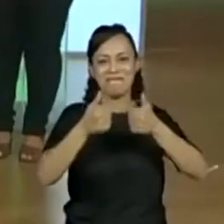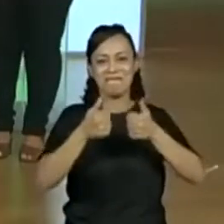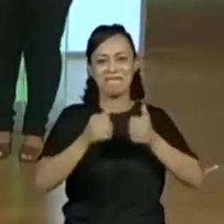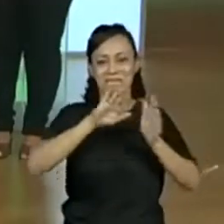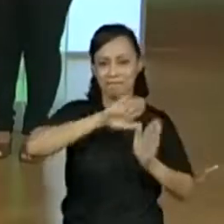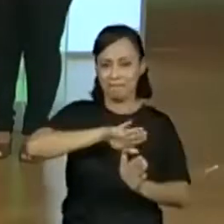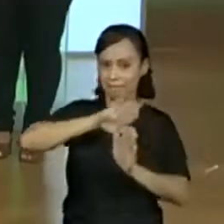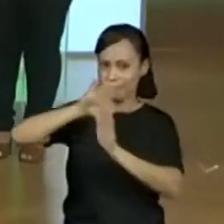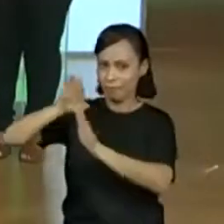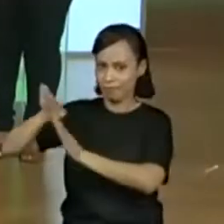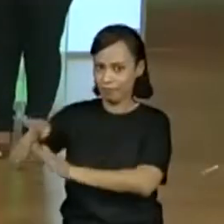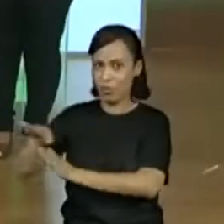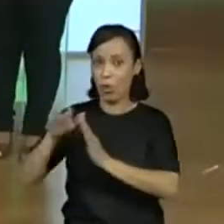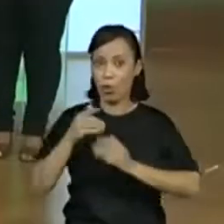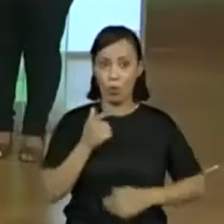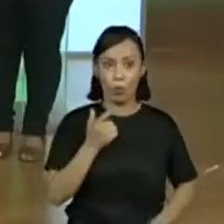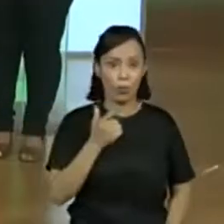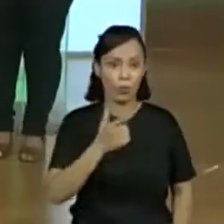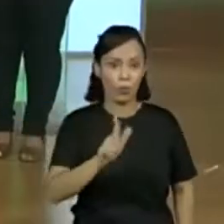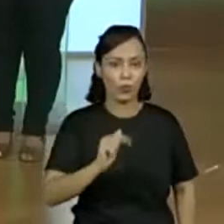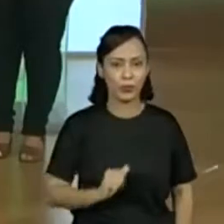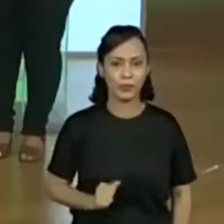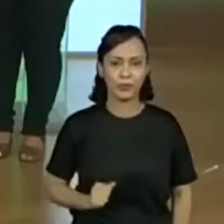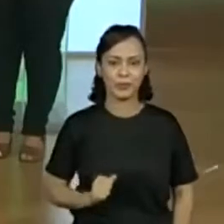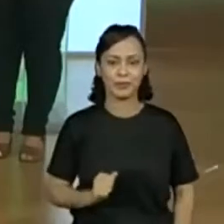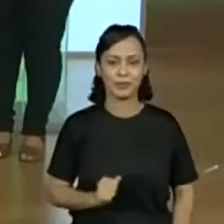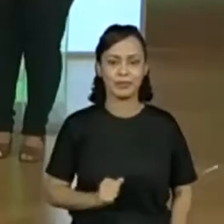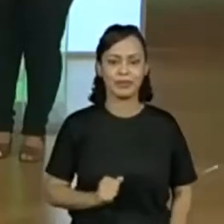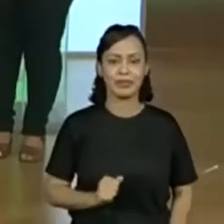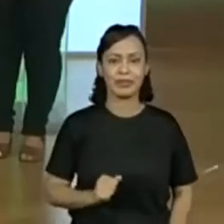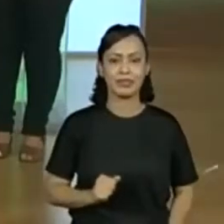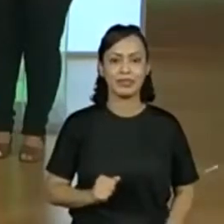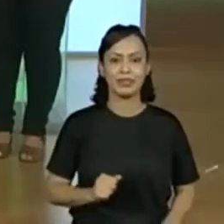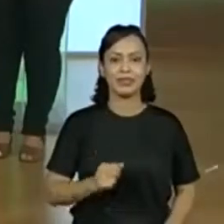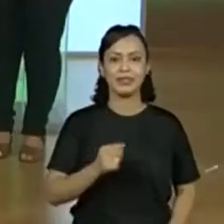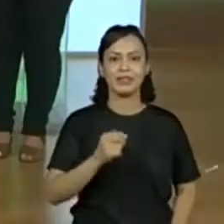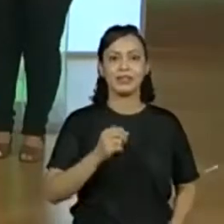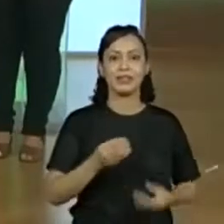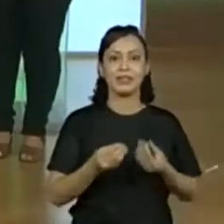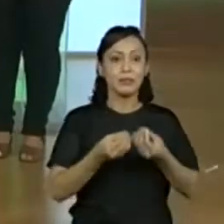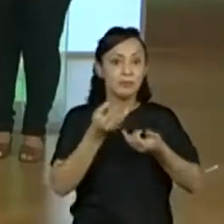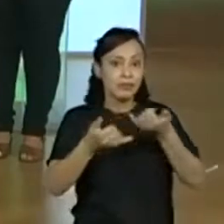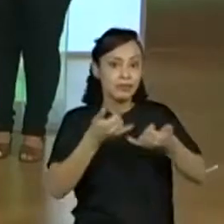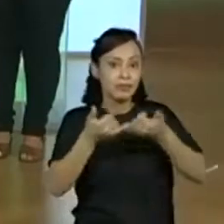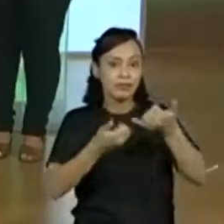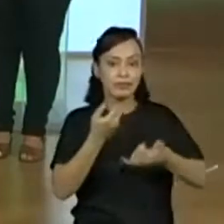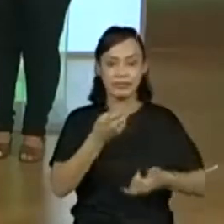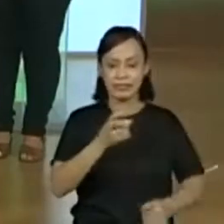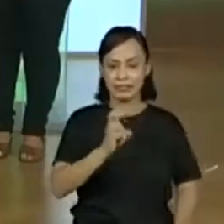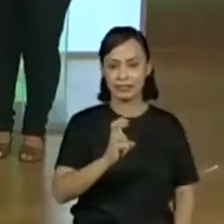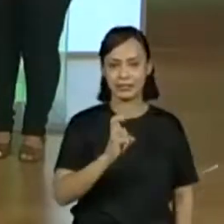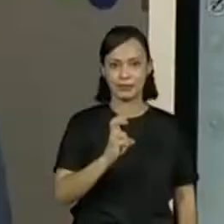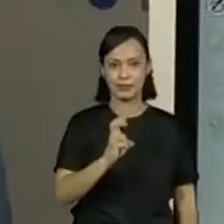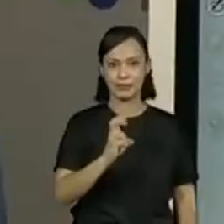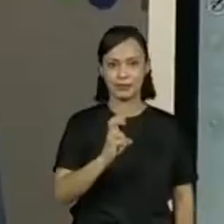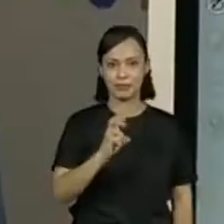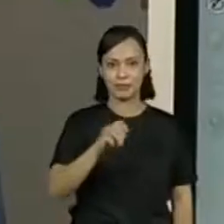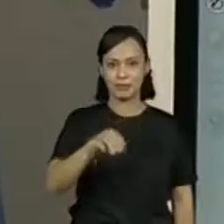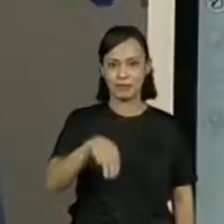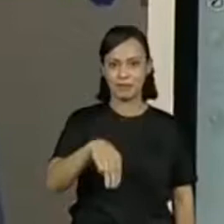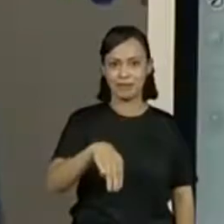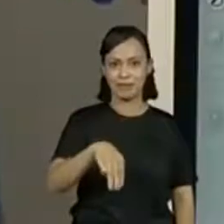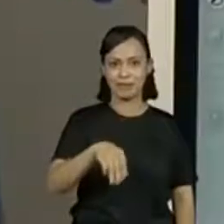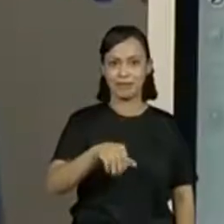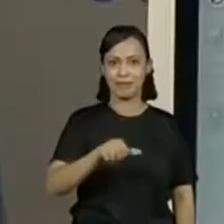no mais uma então vamos lá vamos lá Cinco Marias ai a professora Ana Paula já que já